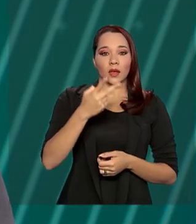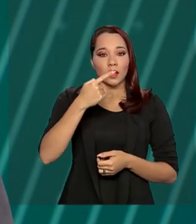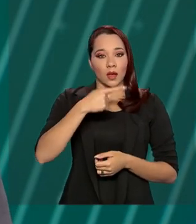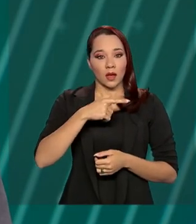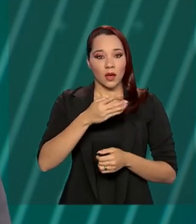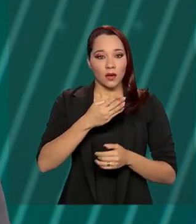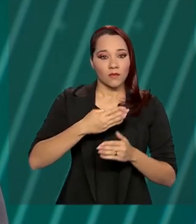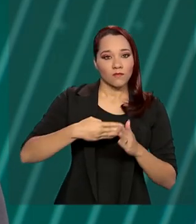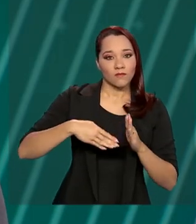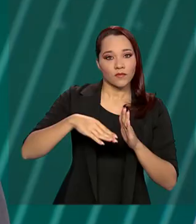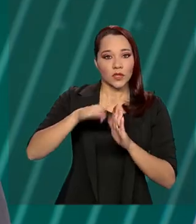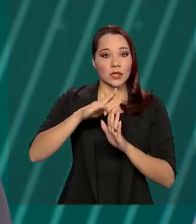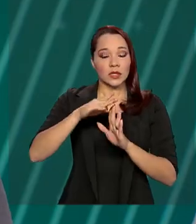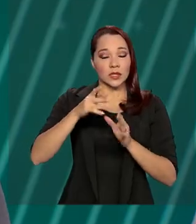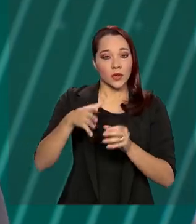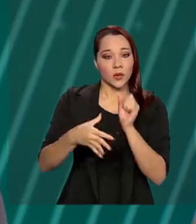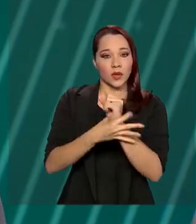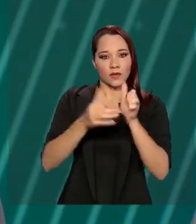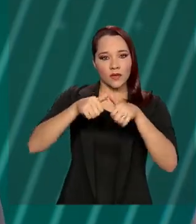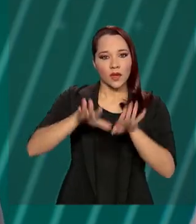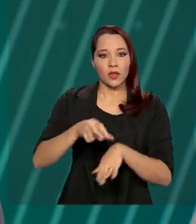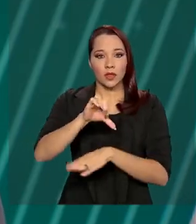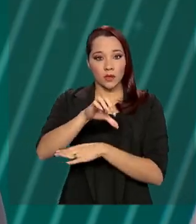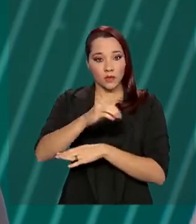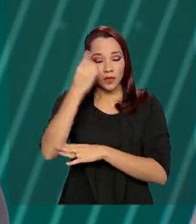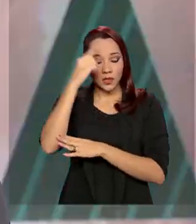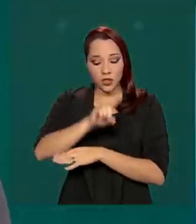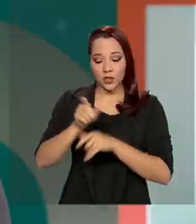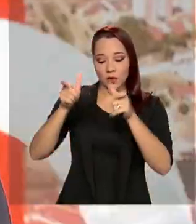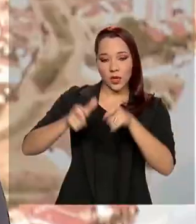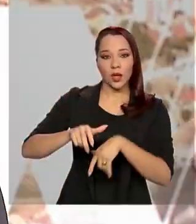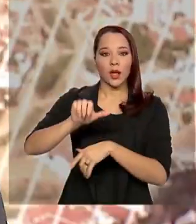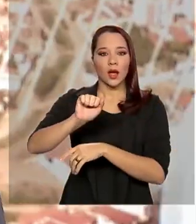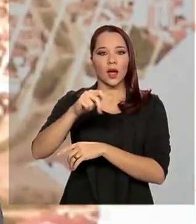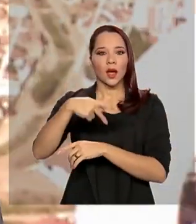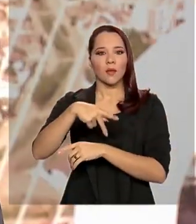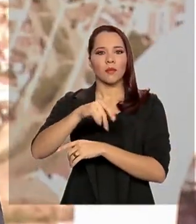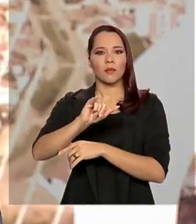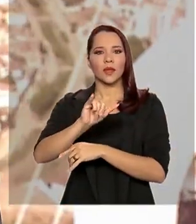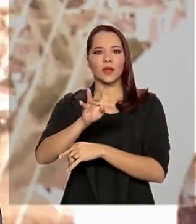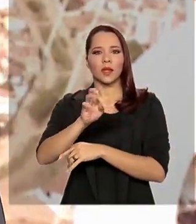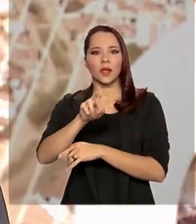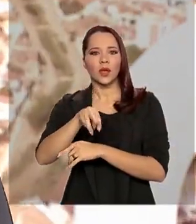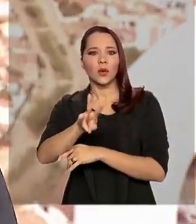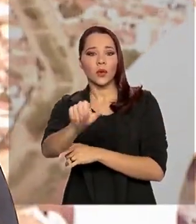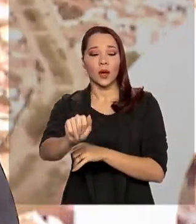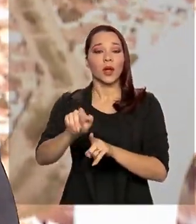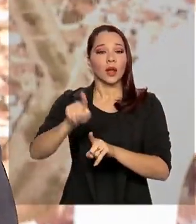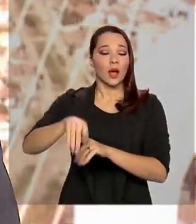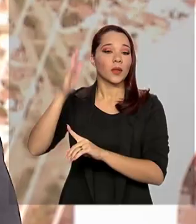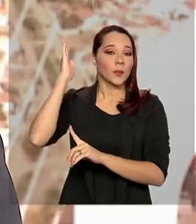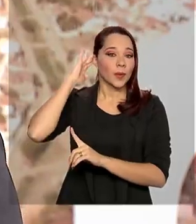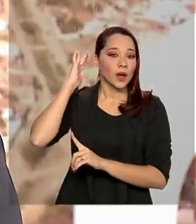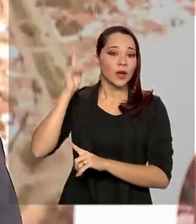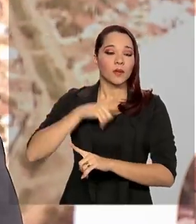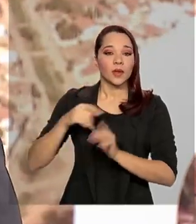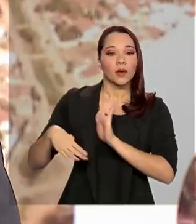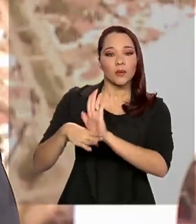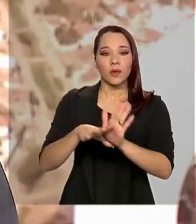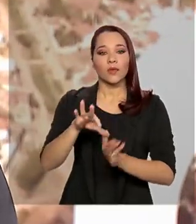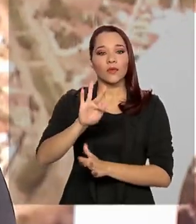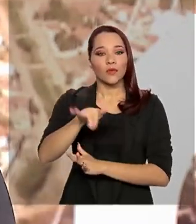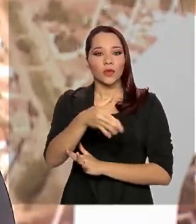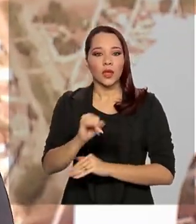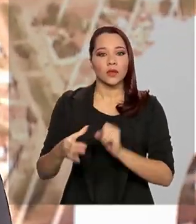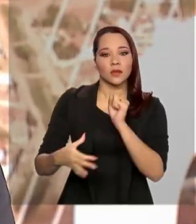ficar por mais 90 dias na terra indígena Apiterewa, no estado do Pará, para dar apoio à FUNAI nas ações de segurança